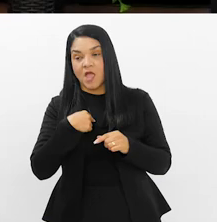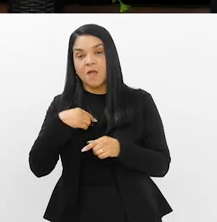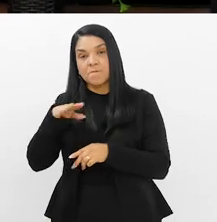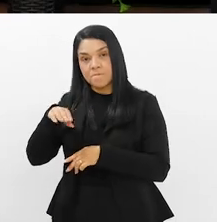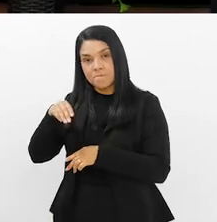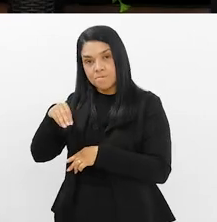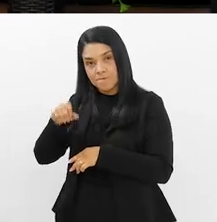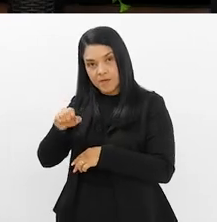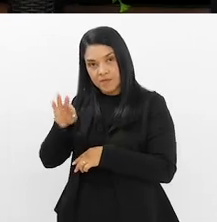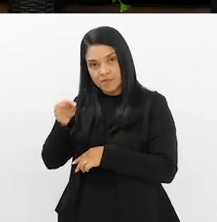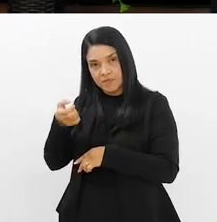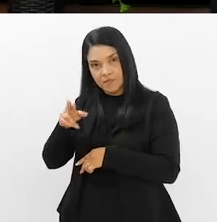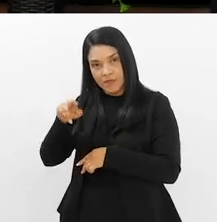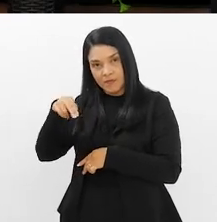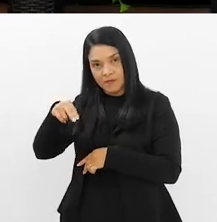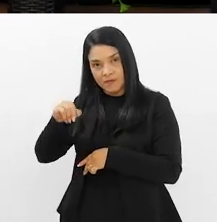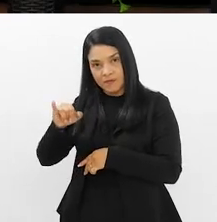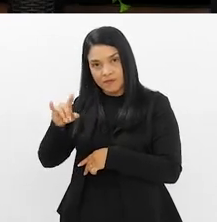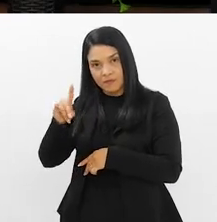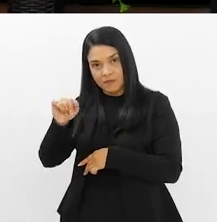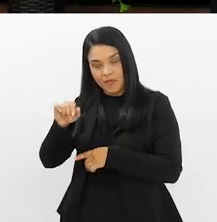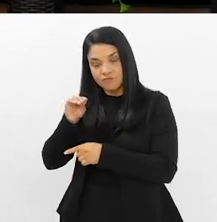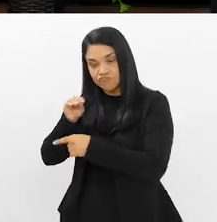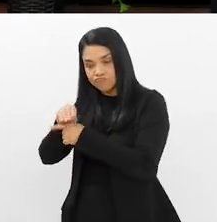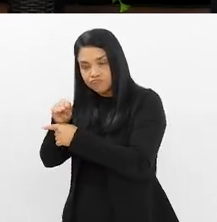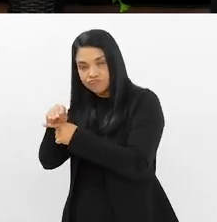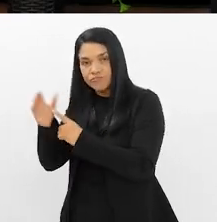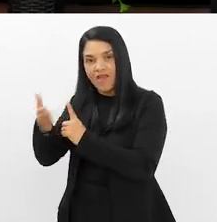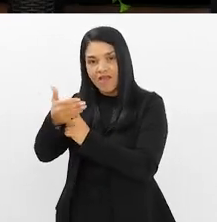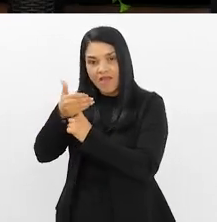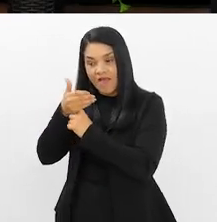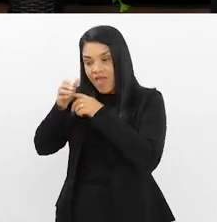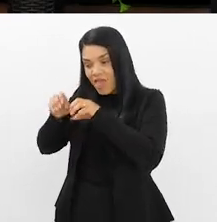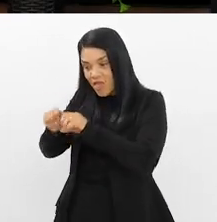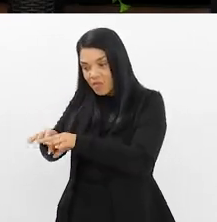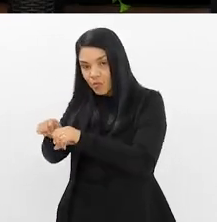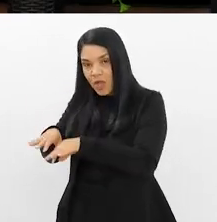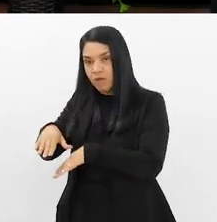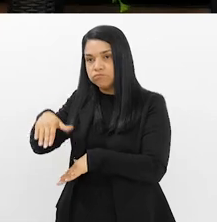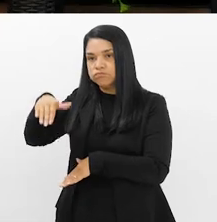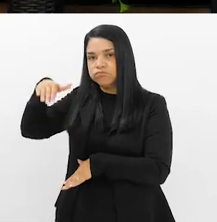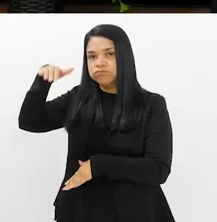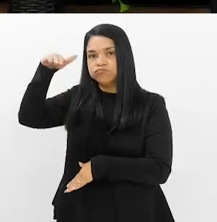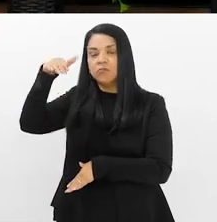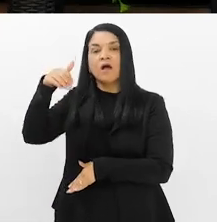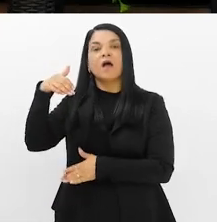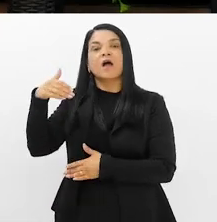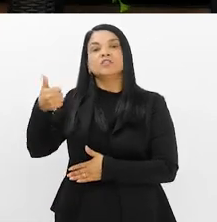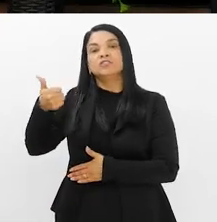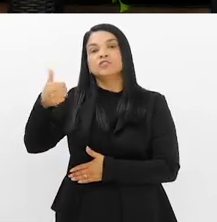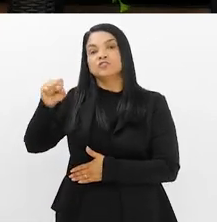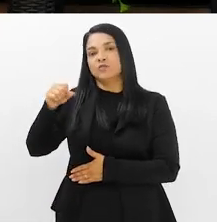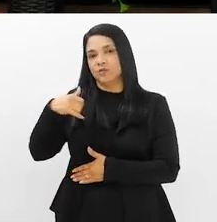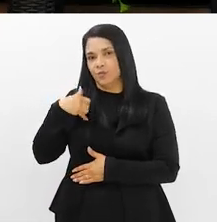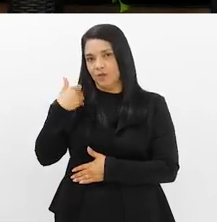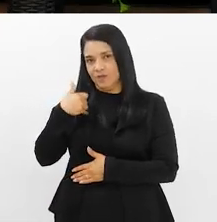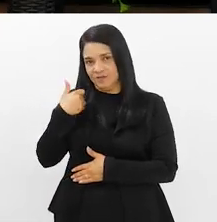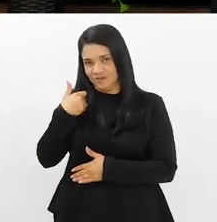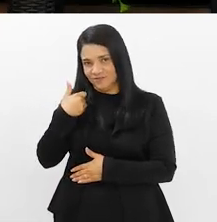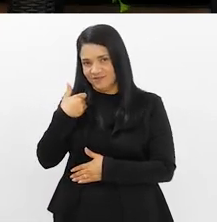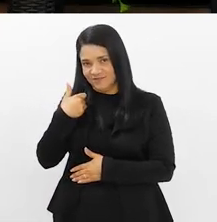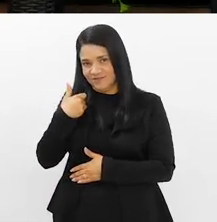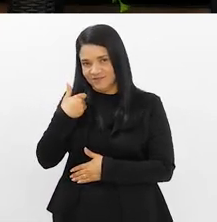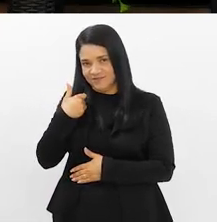Maternidade é cuidar, é acolher, é criar e educar um ser até, no mínimo, a sua maioridade,